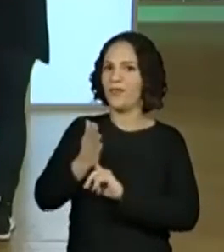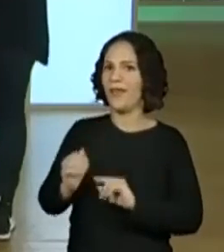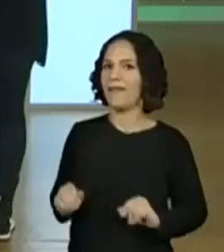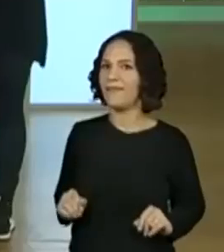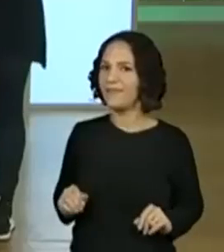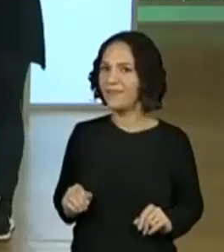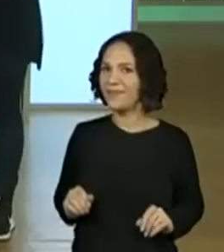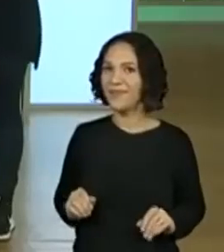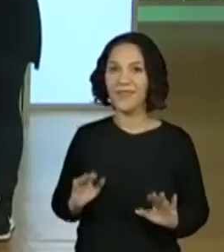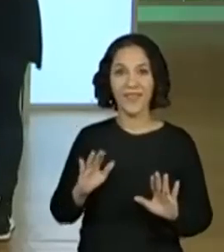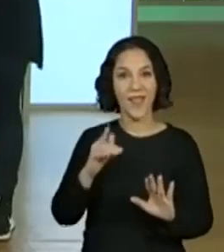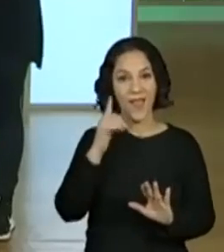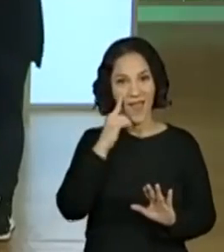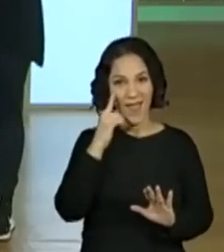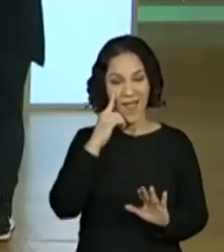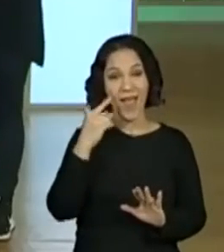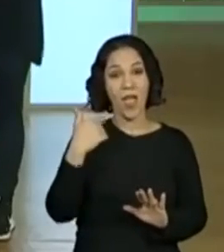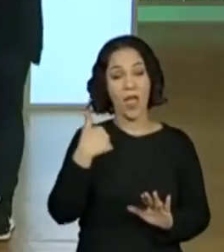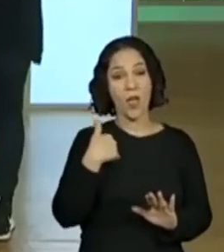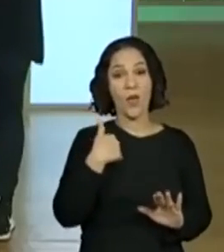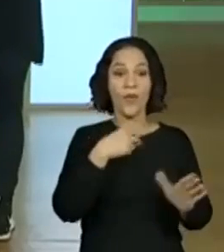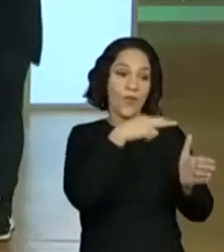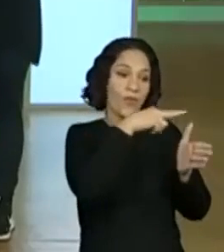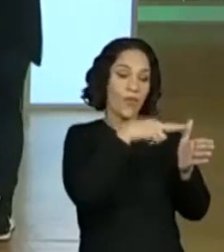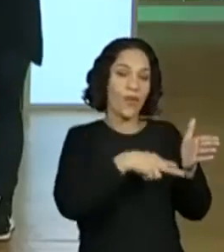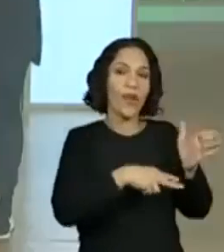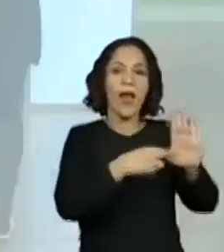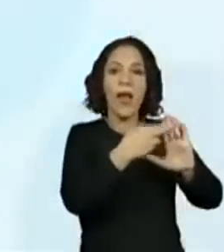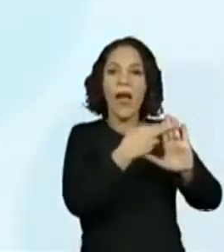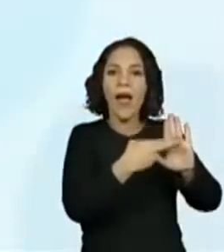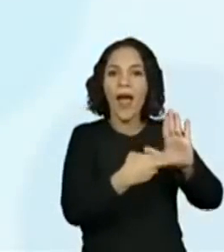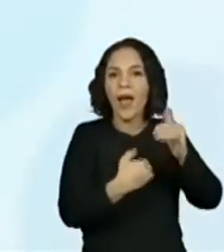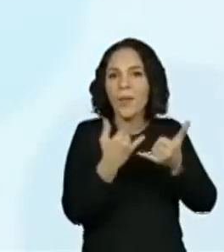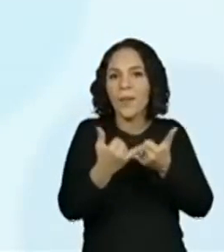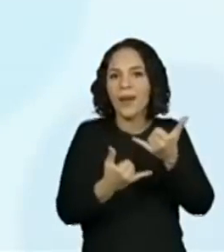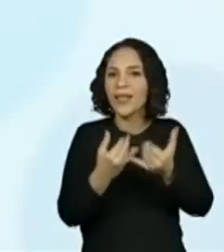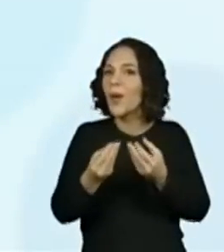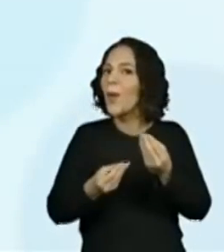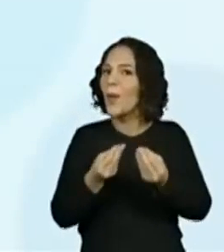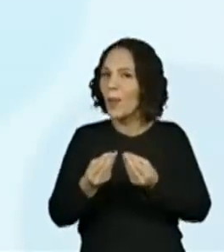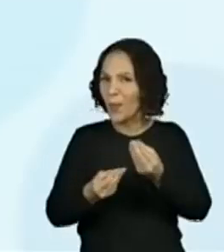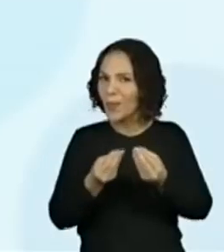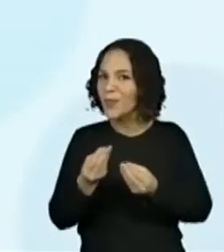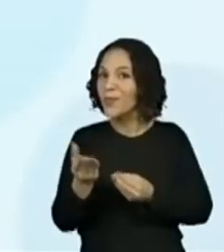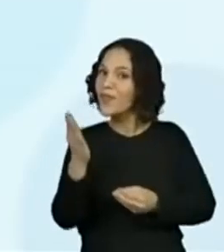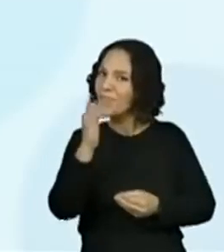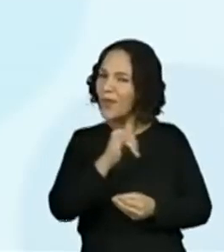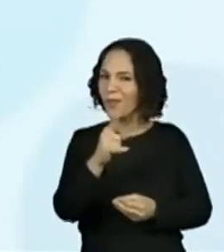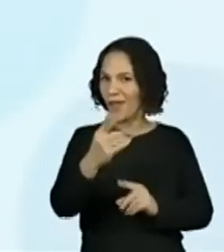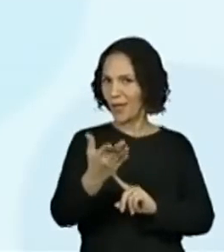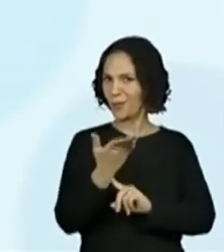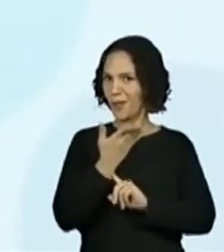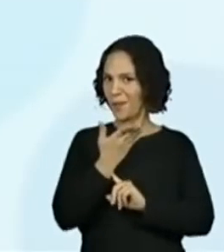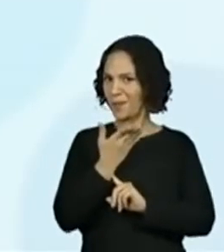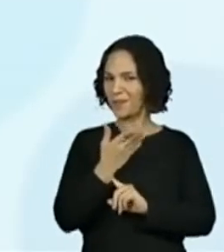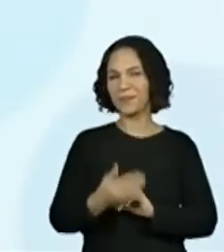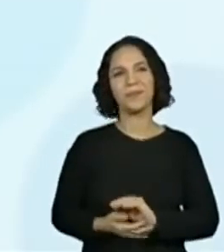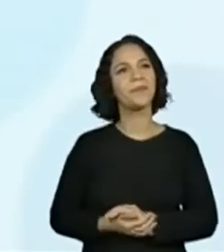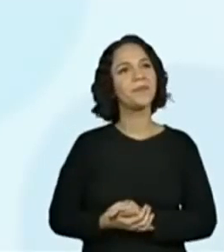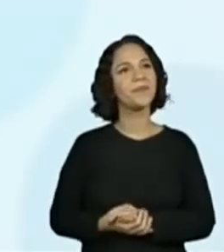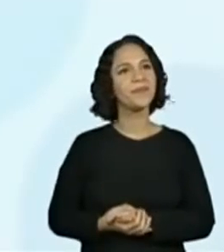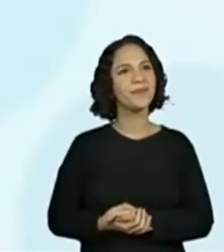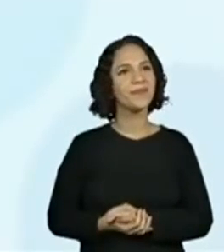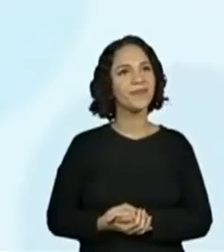certo? A gente vai ler a regra aqui e aí a gente vai começar a brincadeira para que eles possam nos